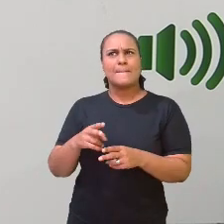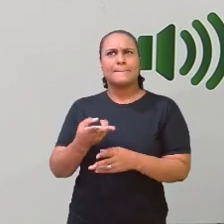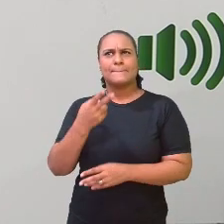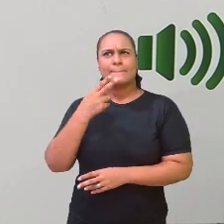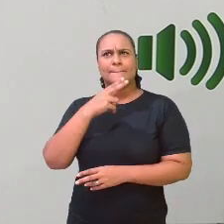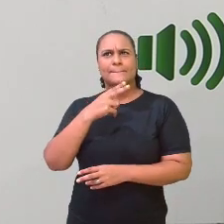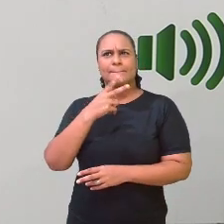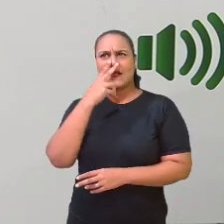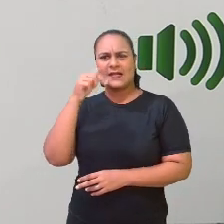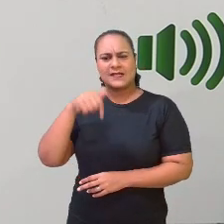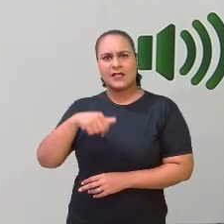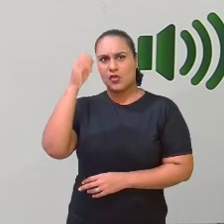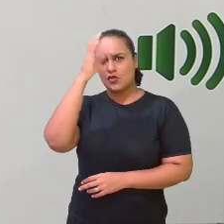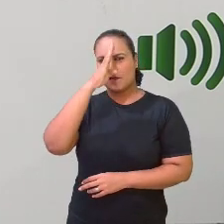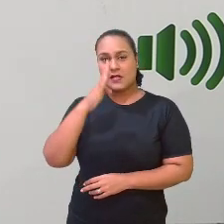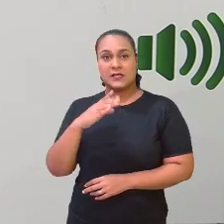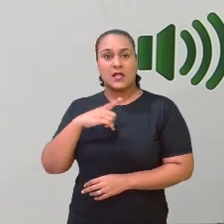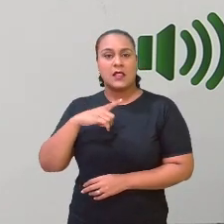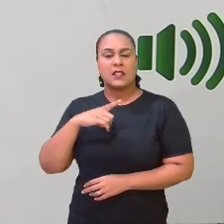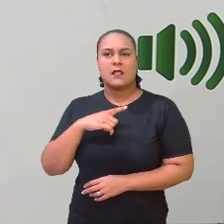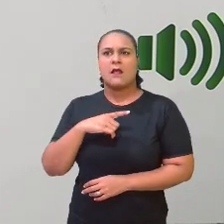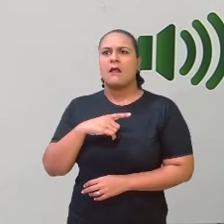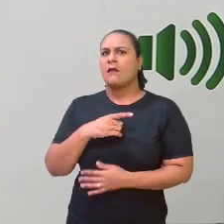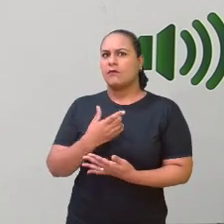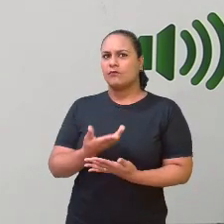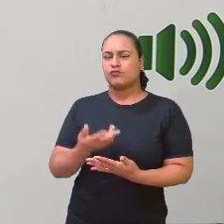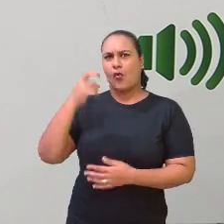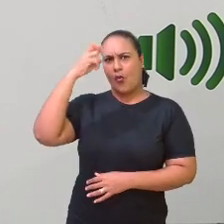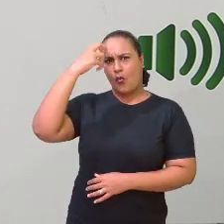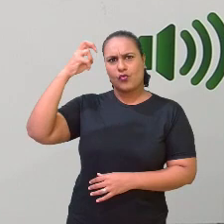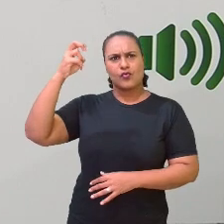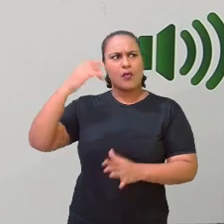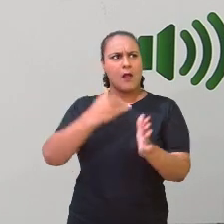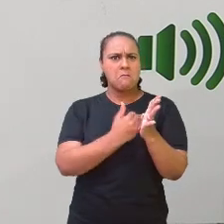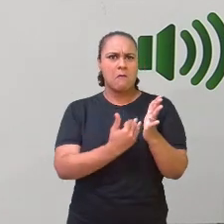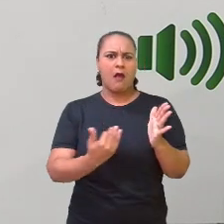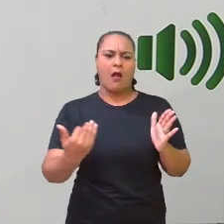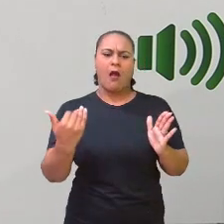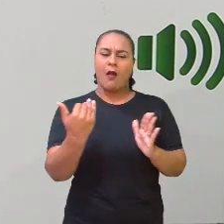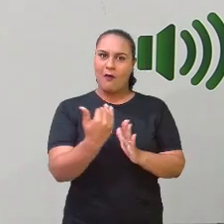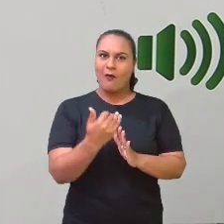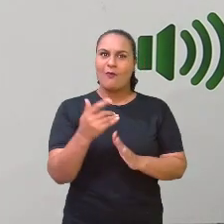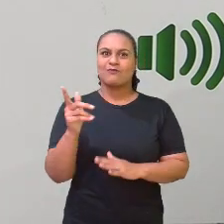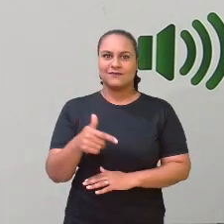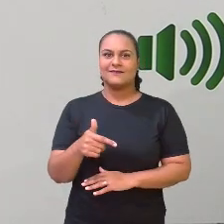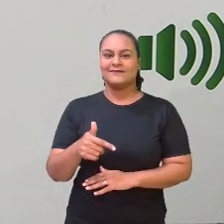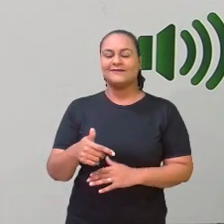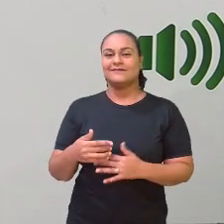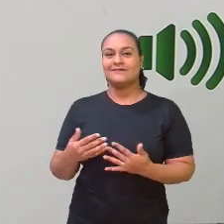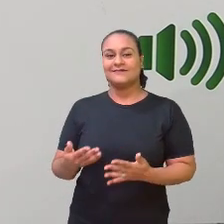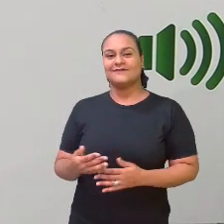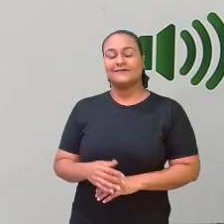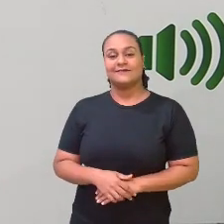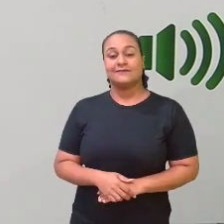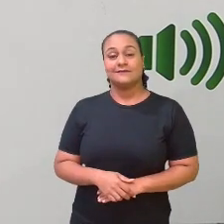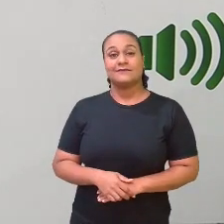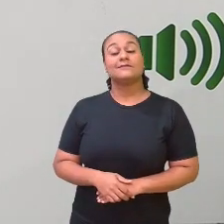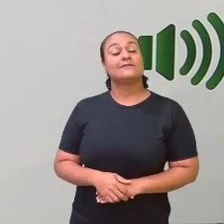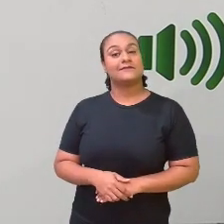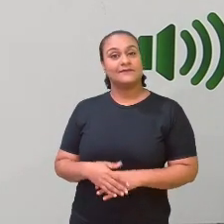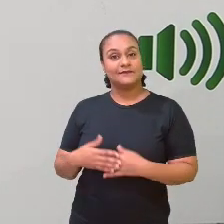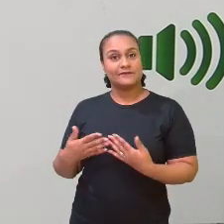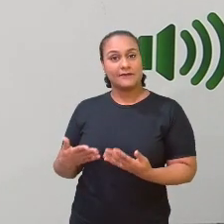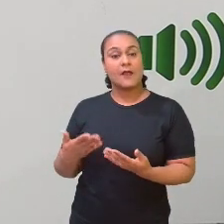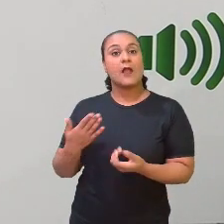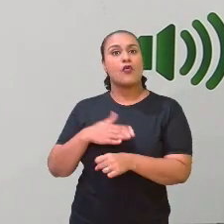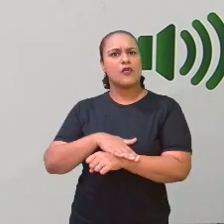as riquezas do mundo aqui dentro. E essa é a grande beleza do nosso povo, do nosso país. Então, é justamente sobre isso